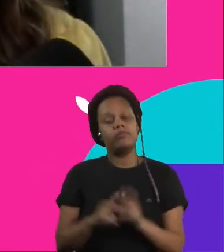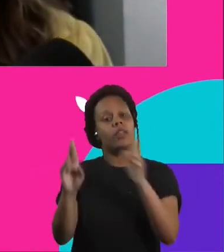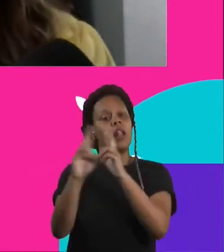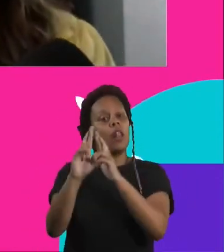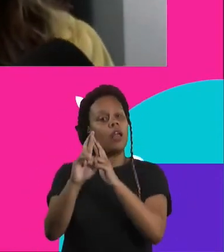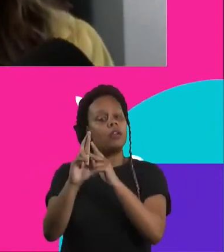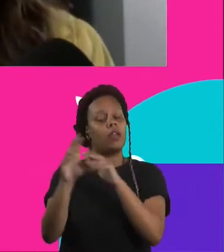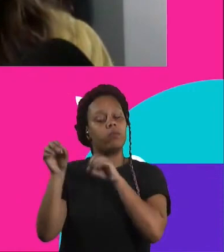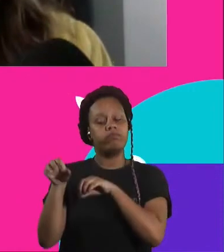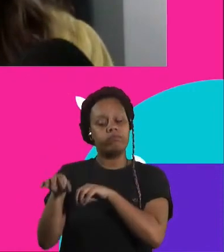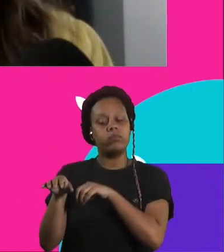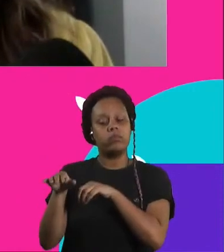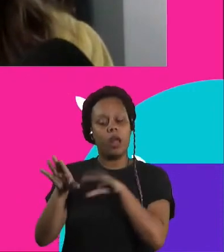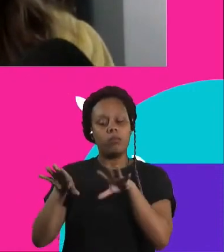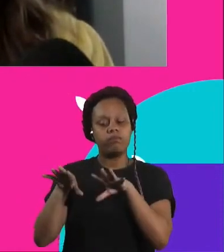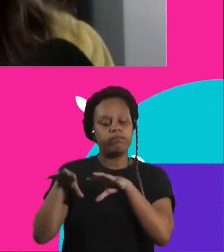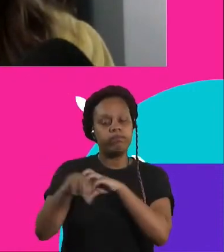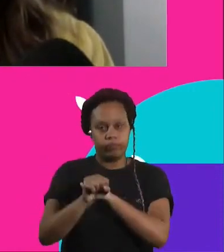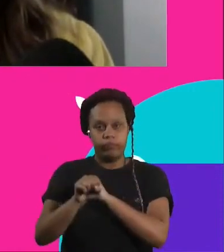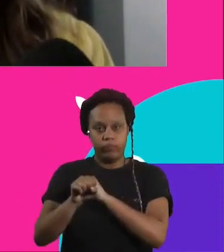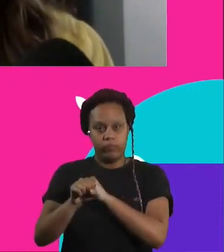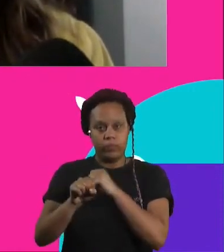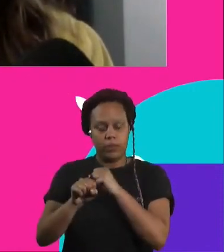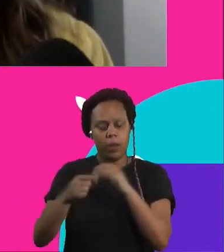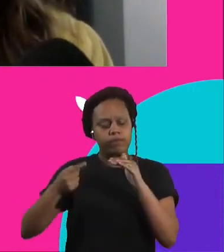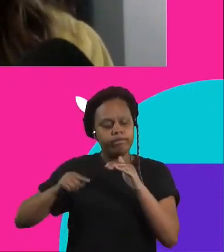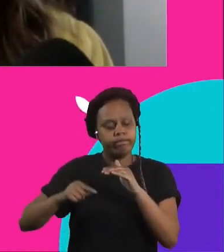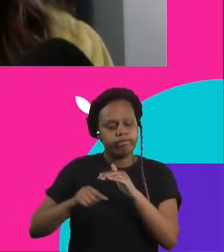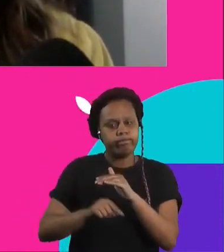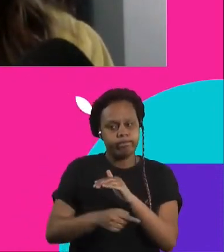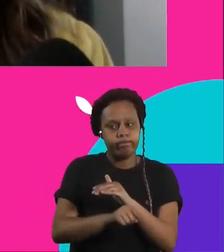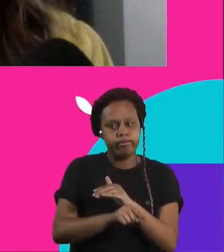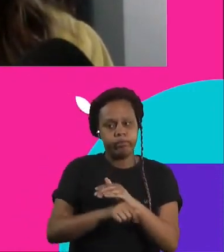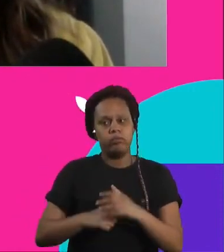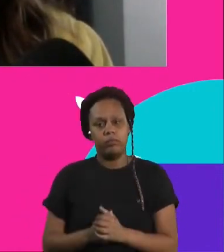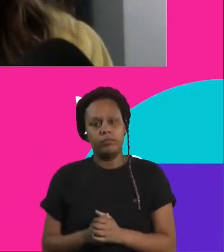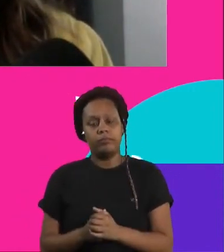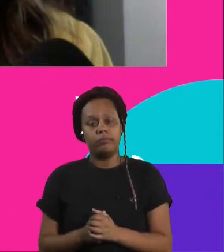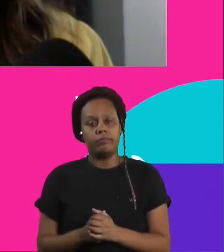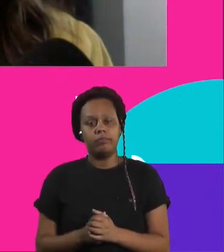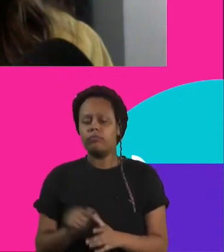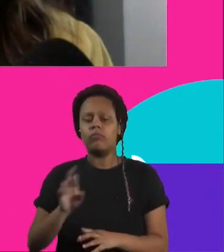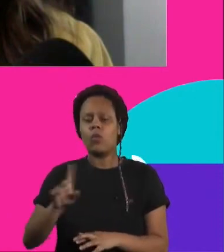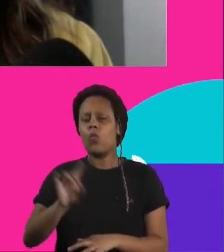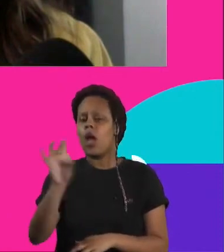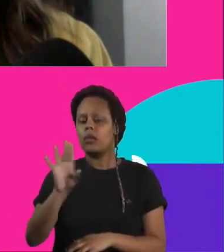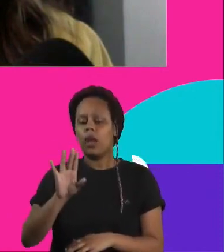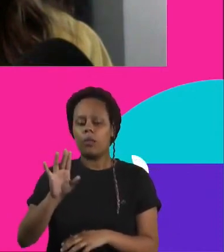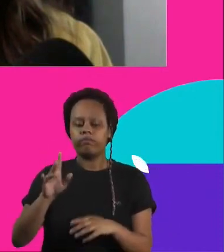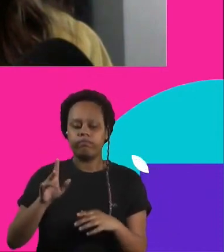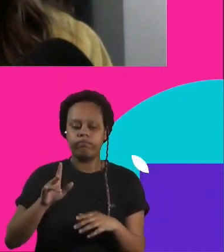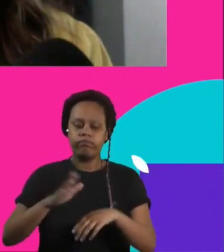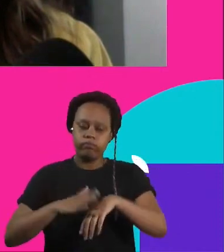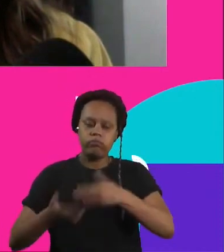né? Em relação a essa formação cada vez mais aprofundada, né? Que é necessária não só para manipulação e para compreensão das